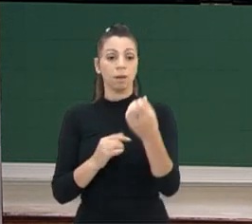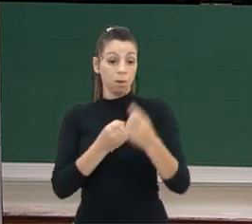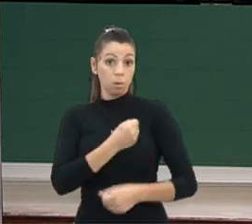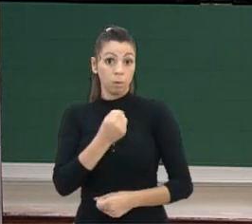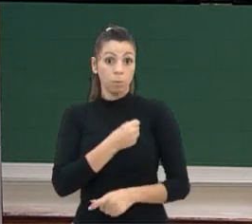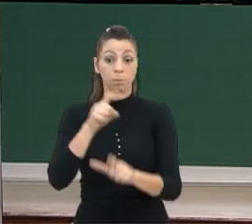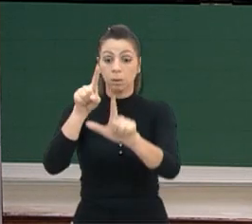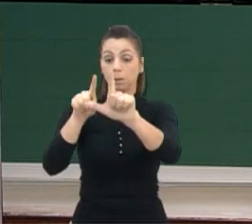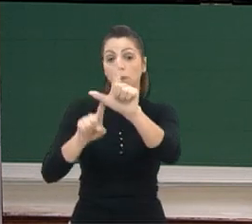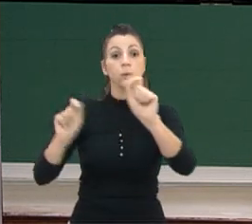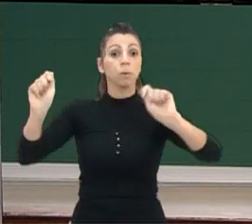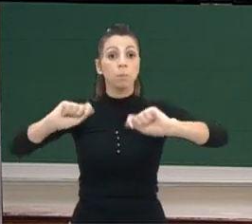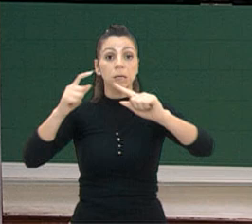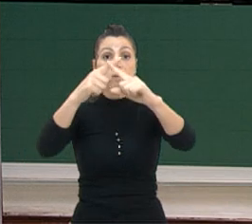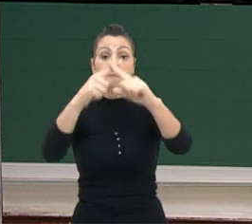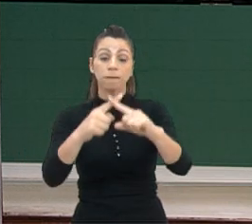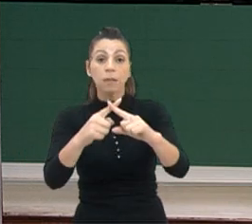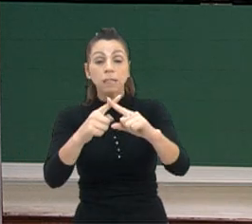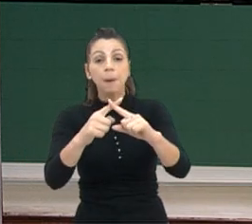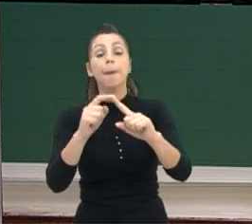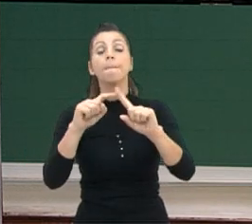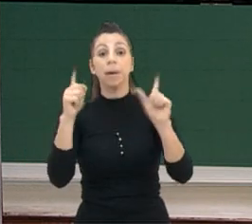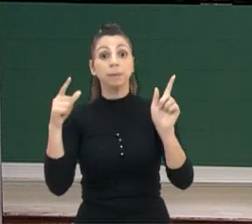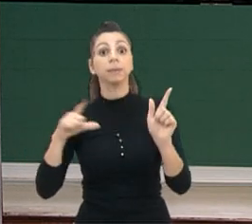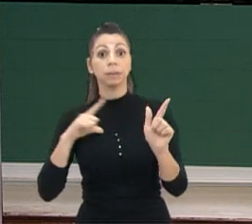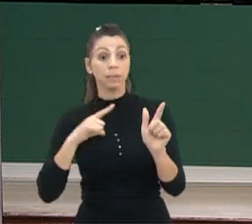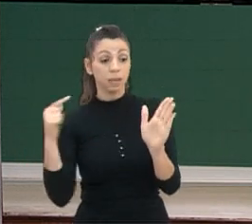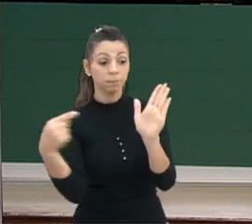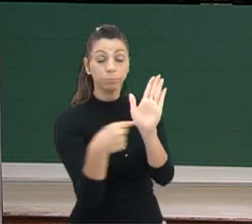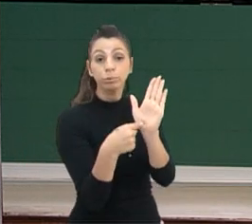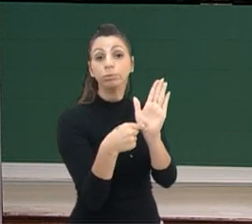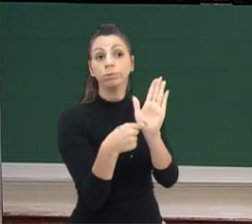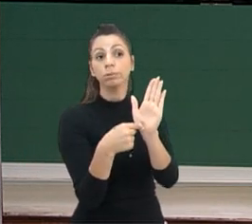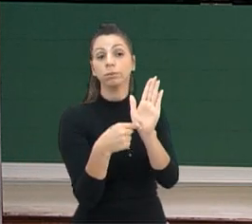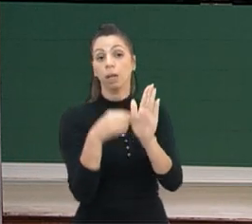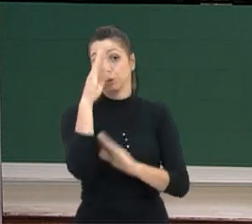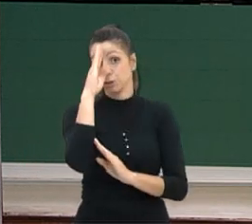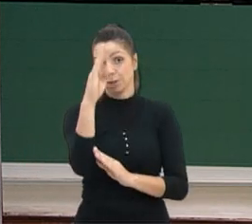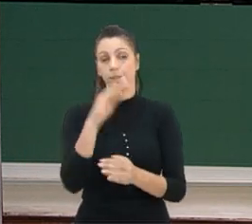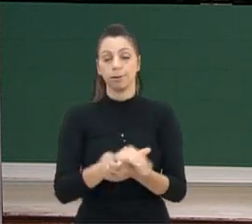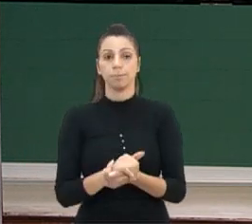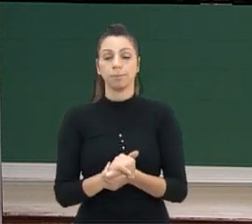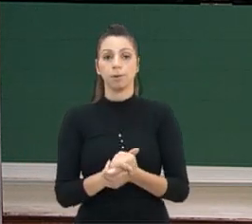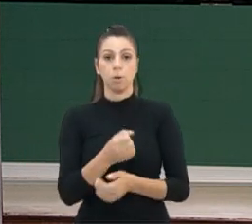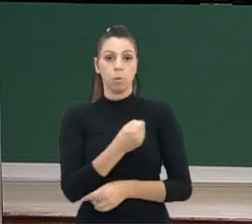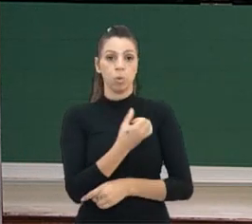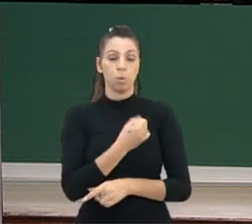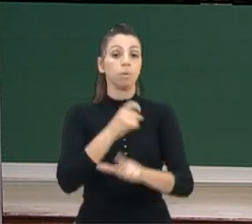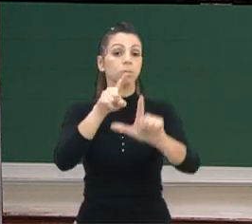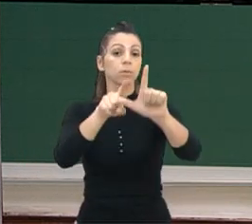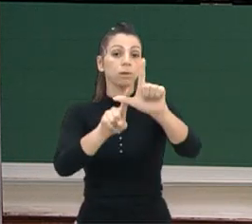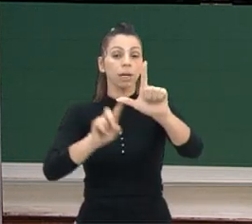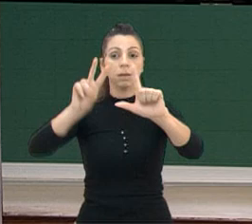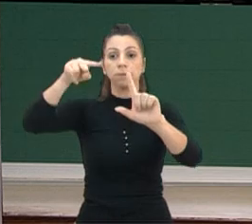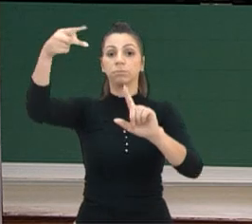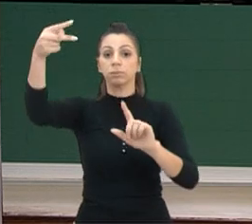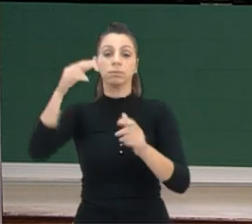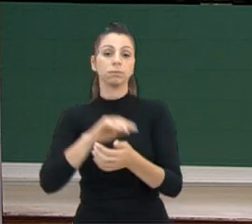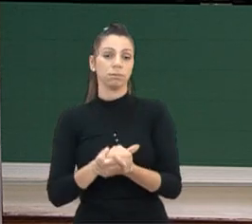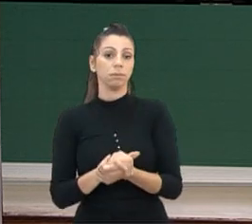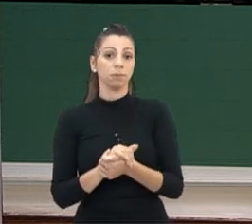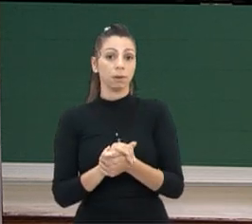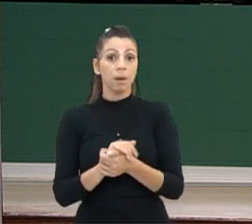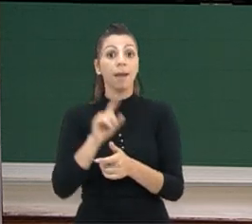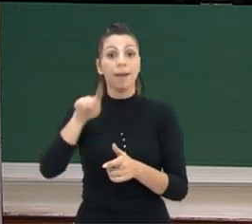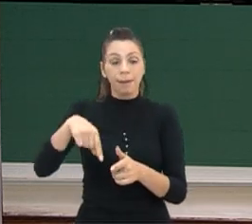a letra, eu não preciso anotar o sinal de vezes. É uma multiplicação direta. Então, eu tenho o número, tenho a letra, uma multiplicação entre elas, é um monômio.